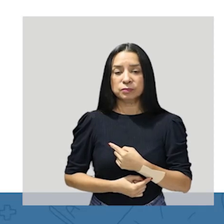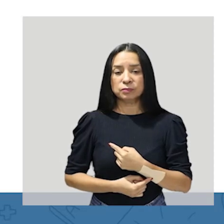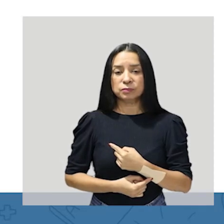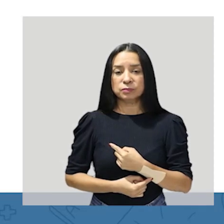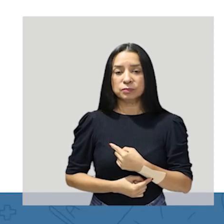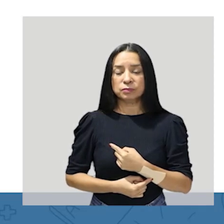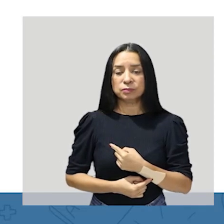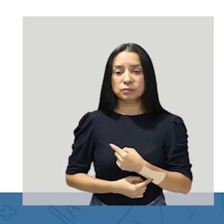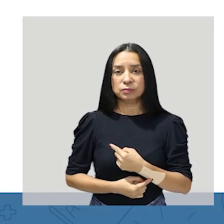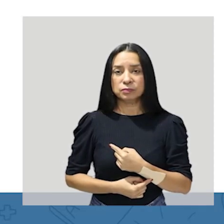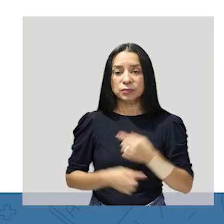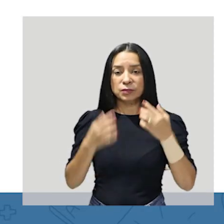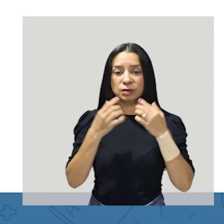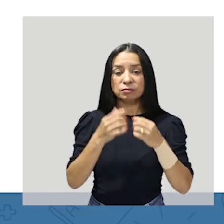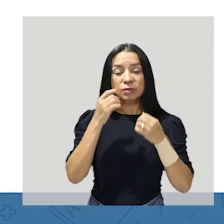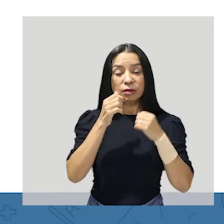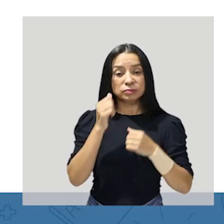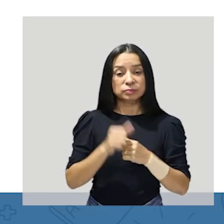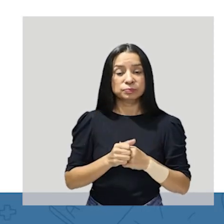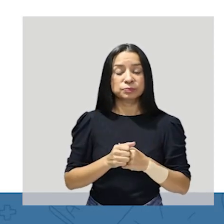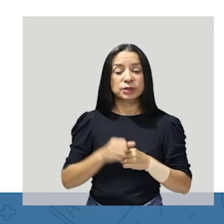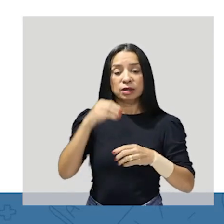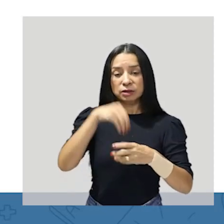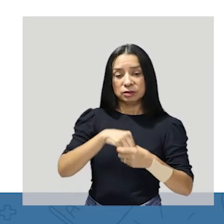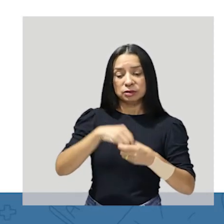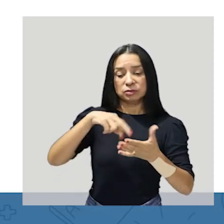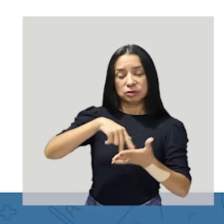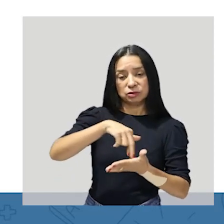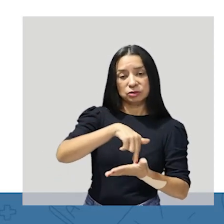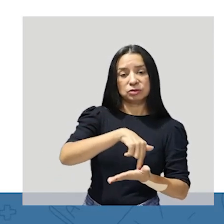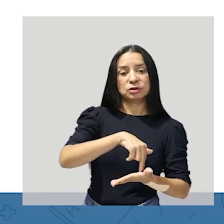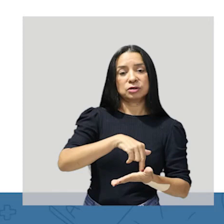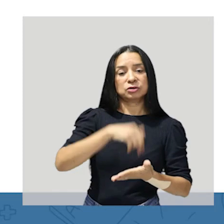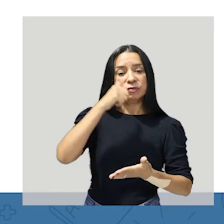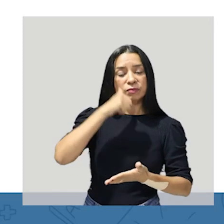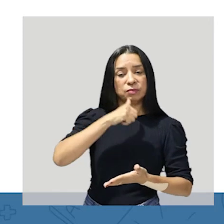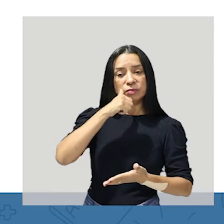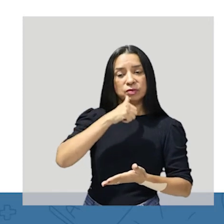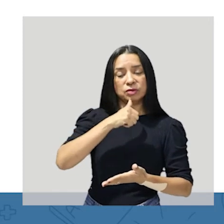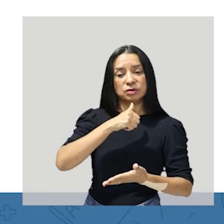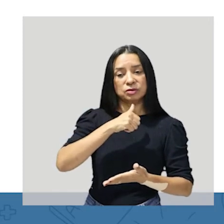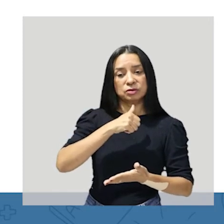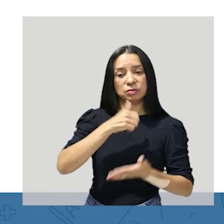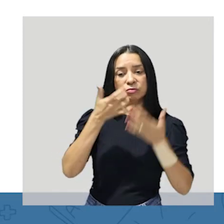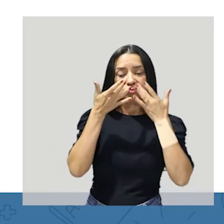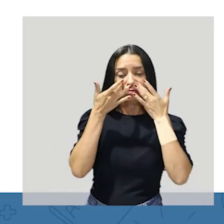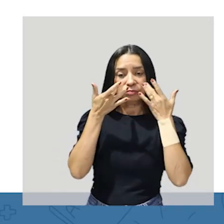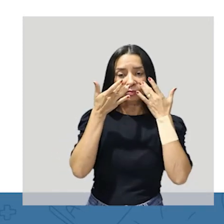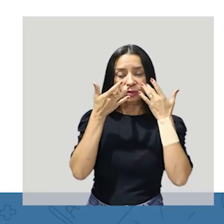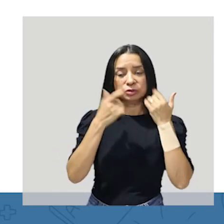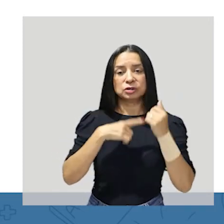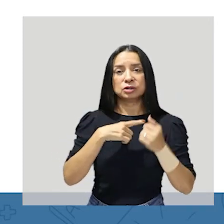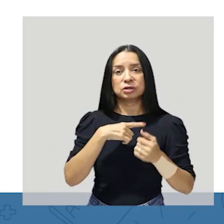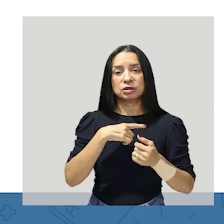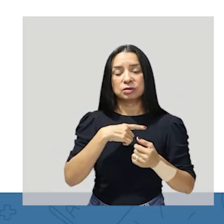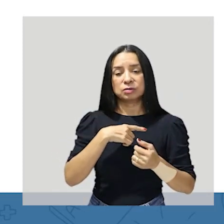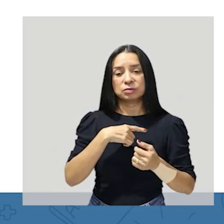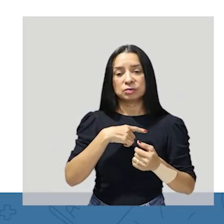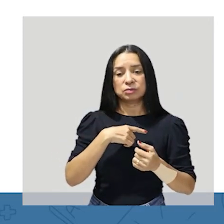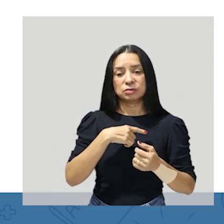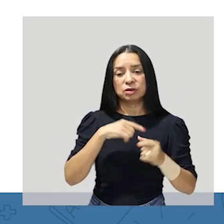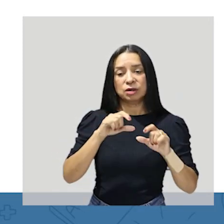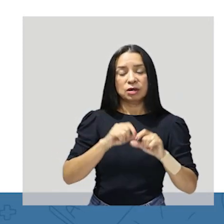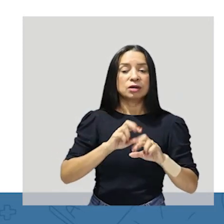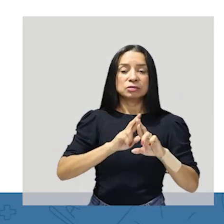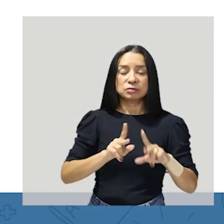Dentro da ginástica artística feminina e dentro da ginástica artística, existe uma diferenciação entre os